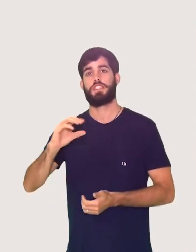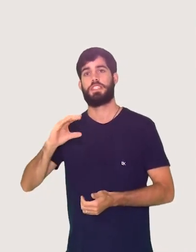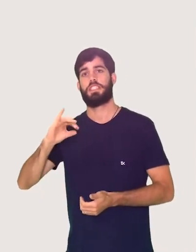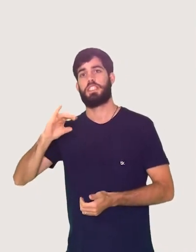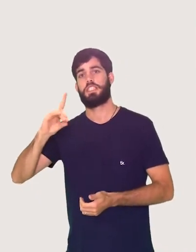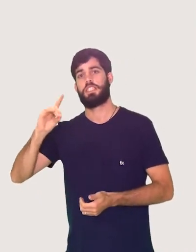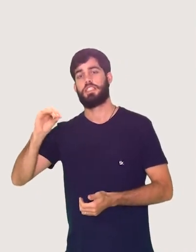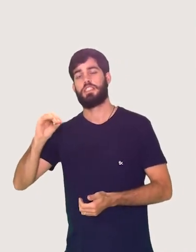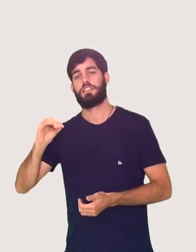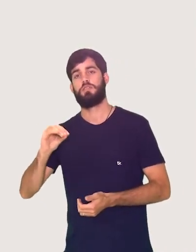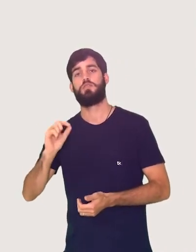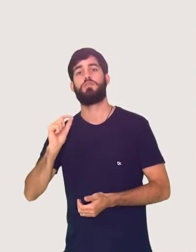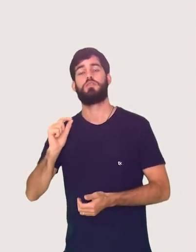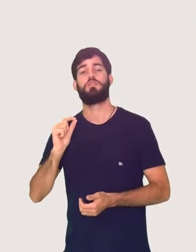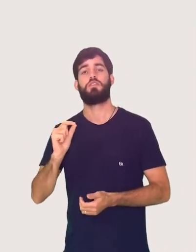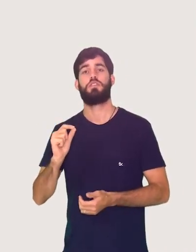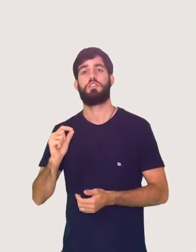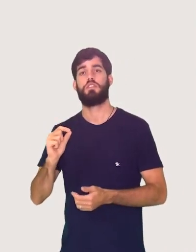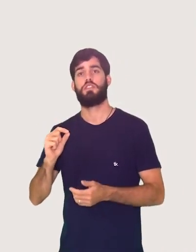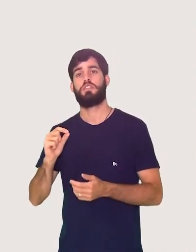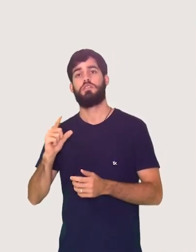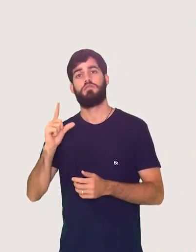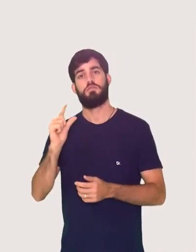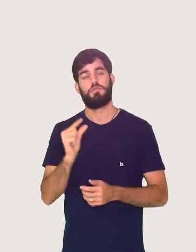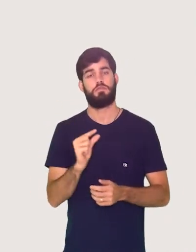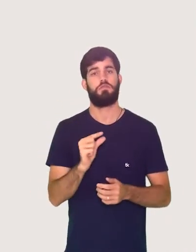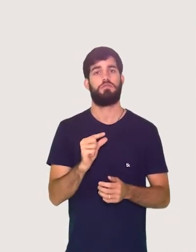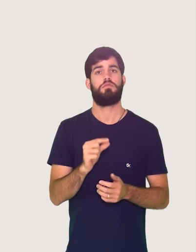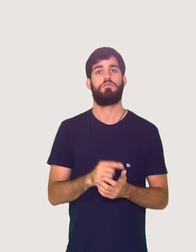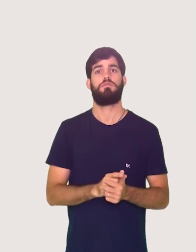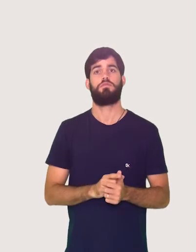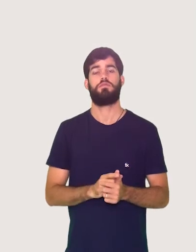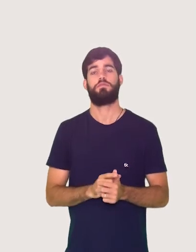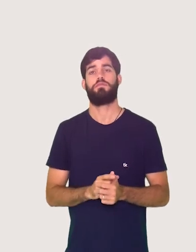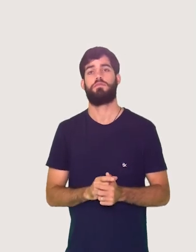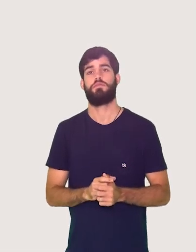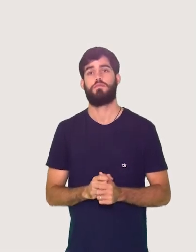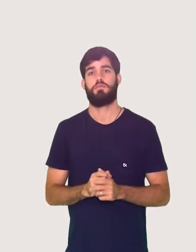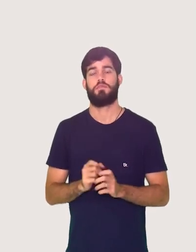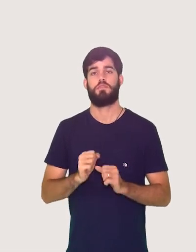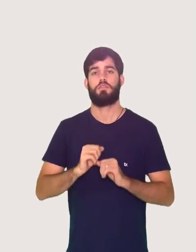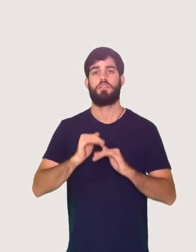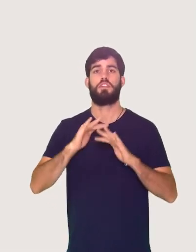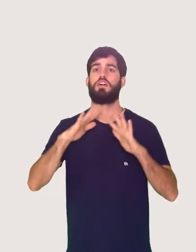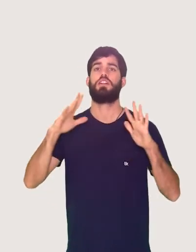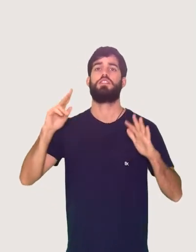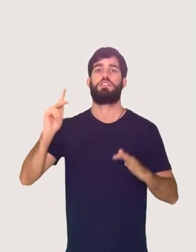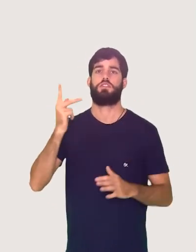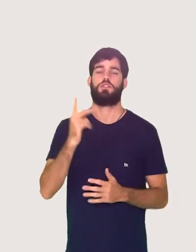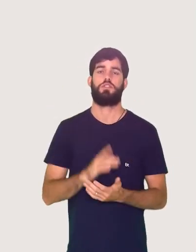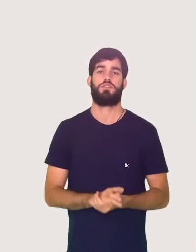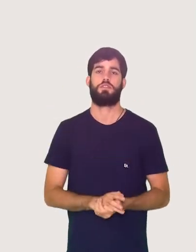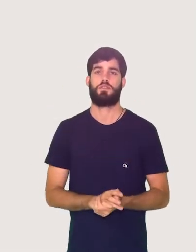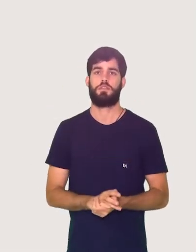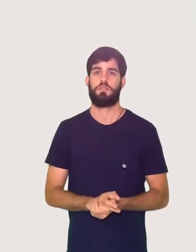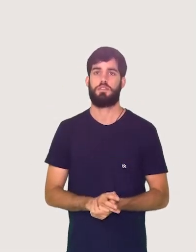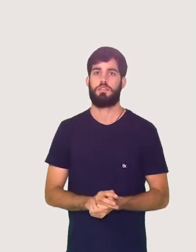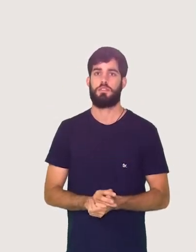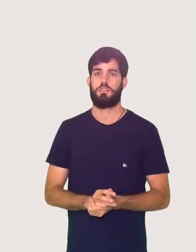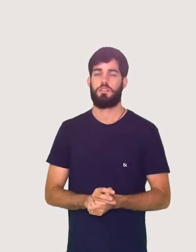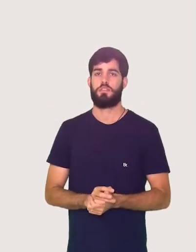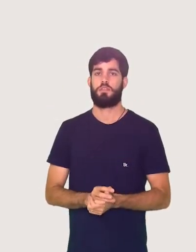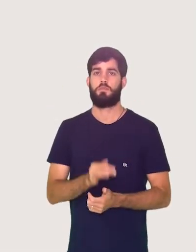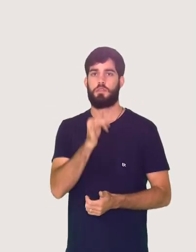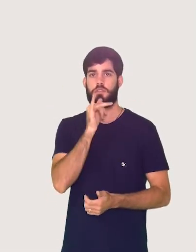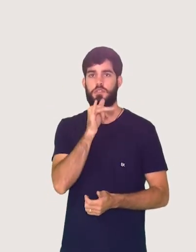redução, recebe o elétron do alumínio e se transforma em gás hidrogênio. Então vê que coisa interessante. Pingar